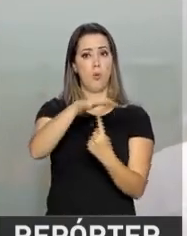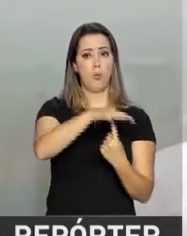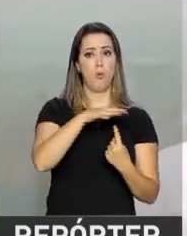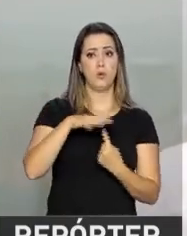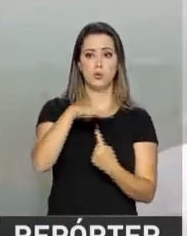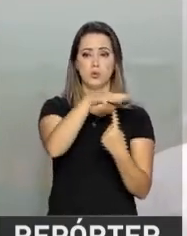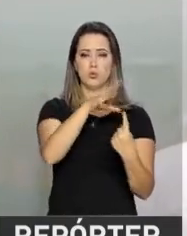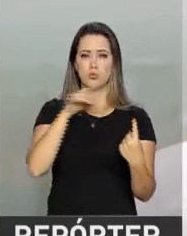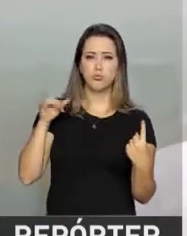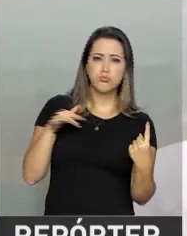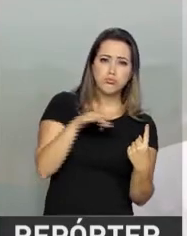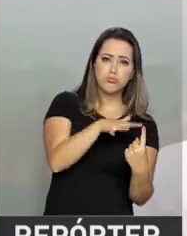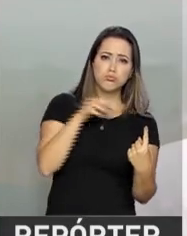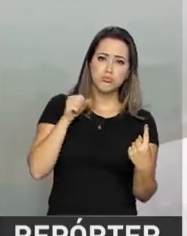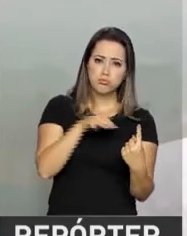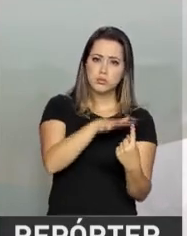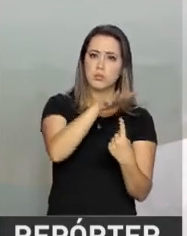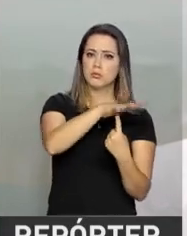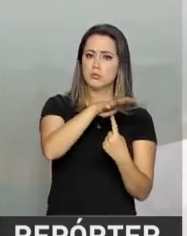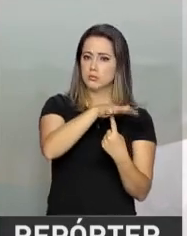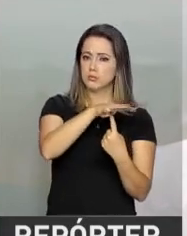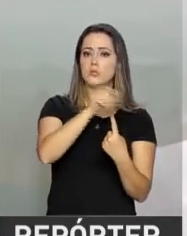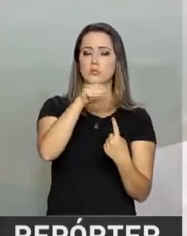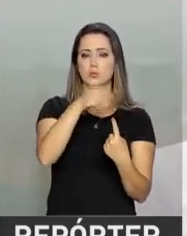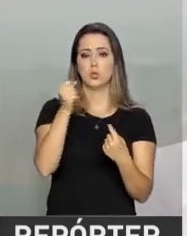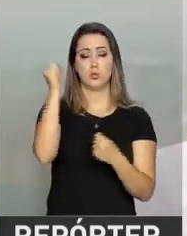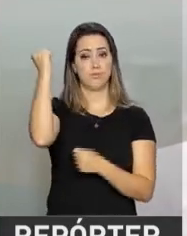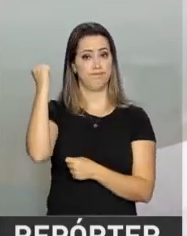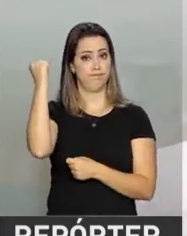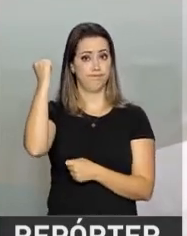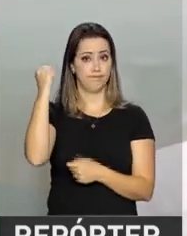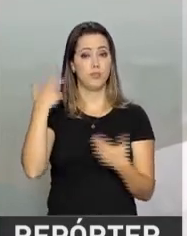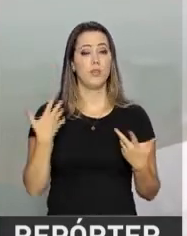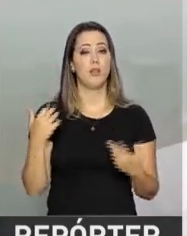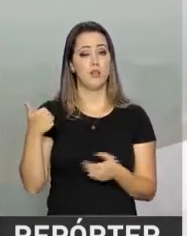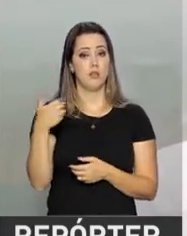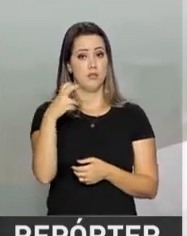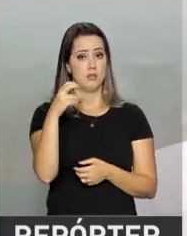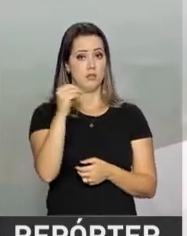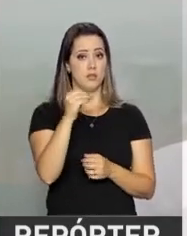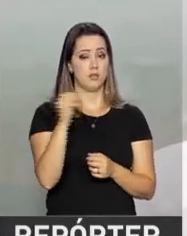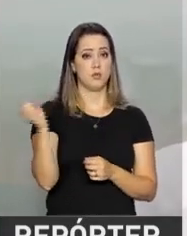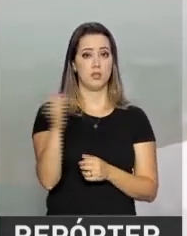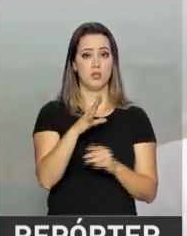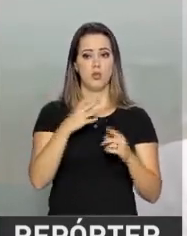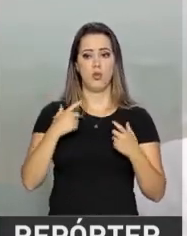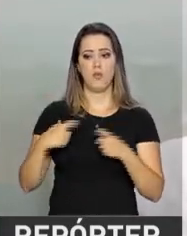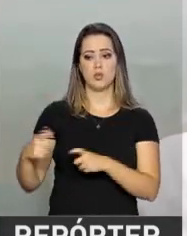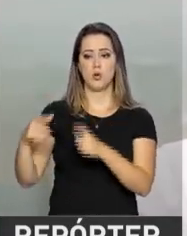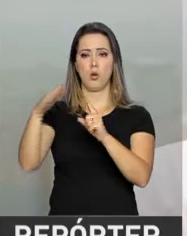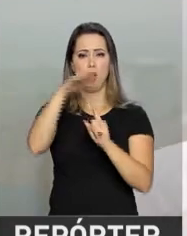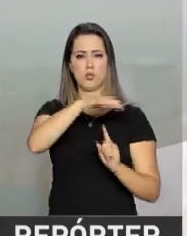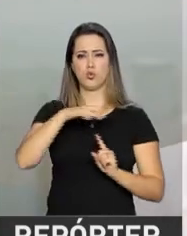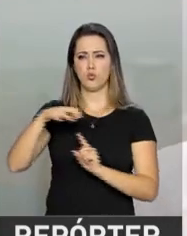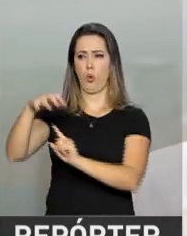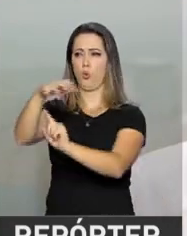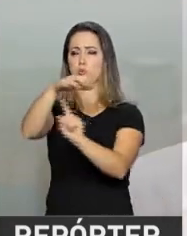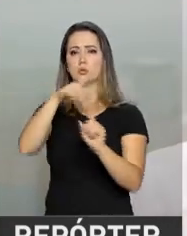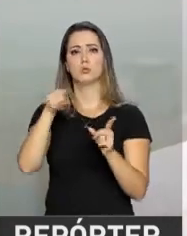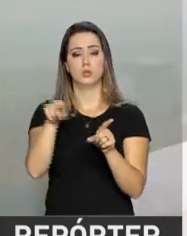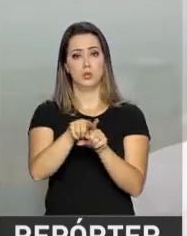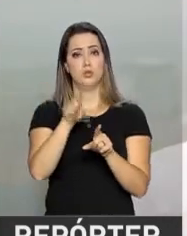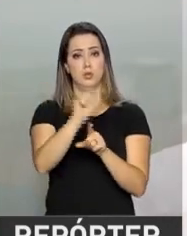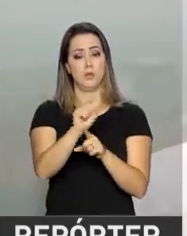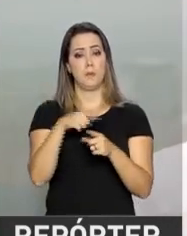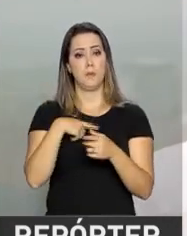alimentadores de sistema e também construindo 150 novos abrigos, uma obra que vai melhorar as